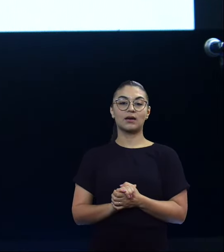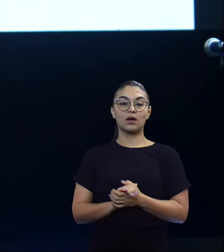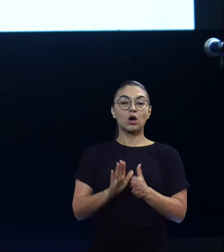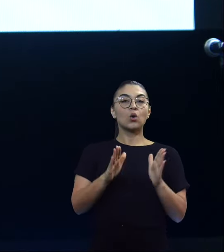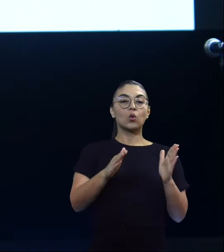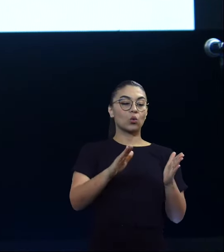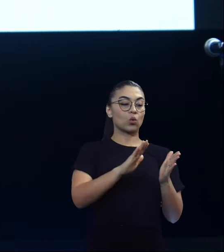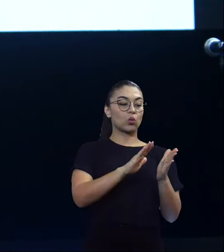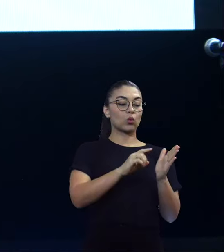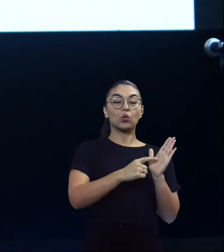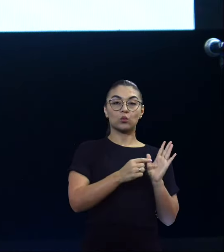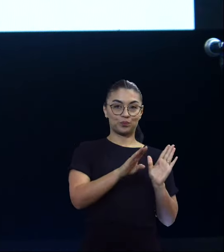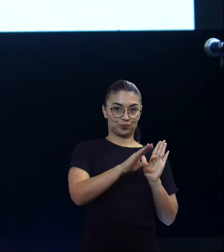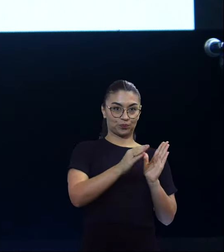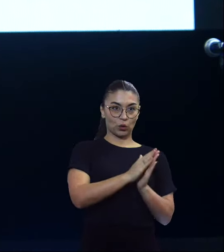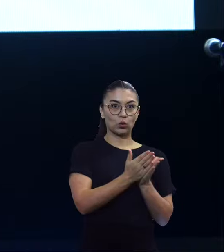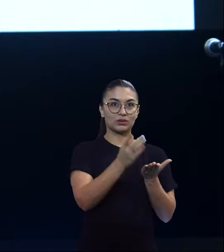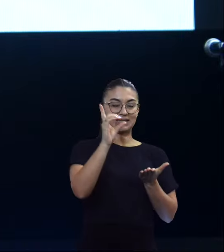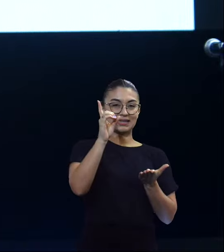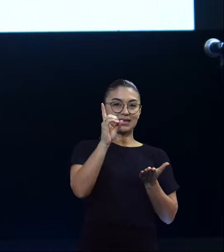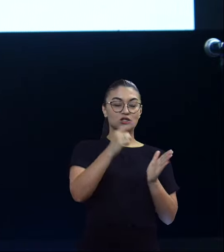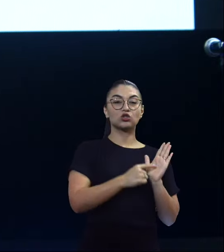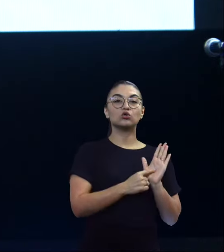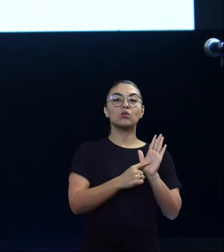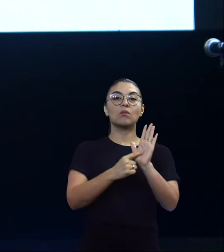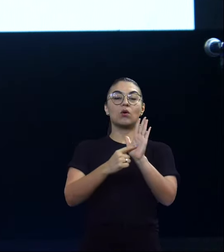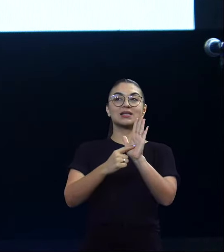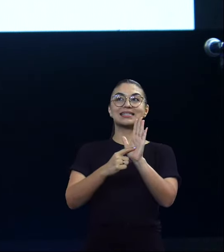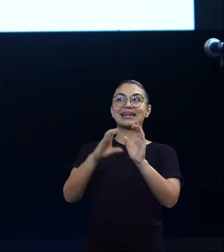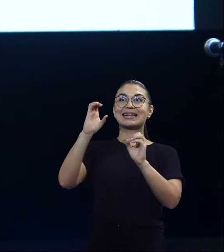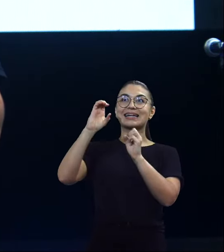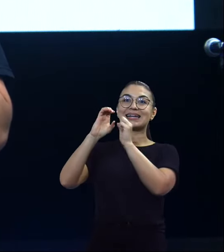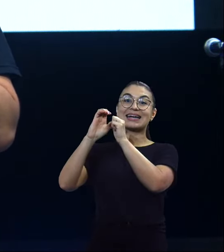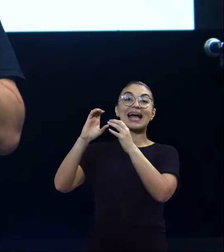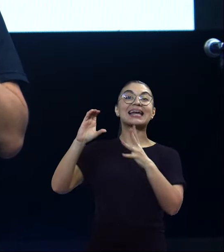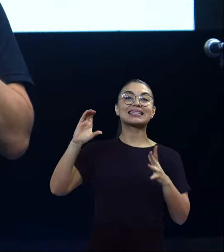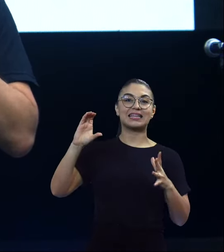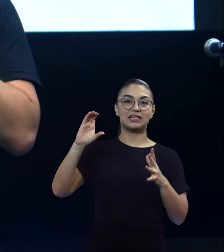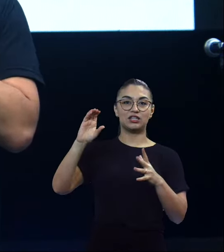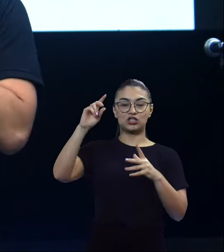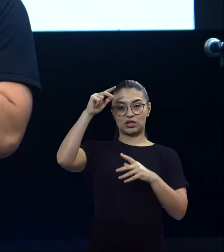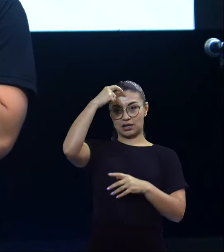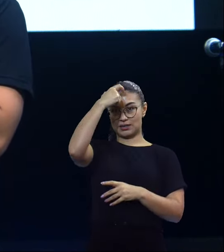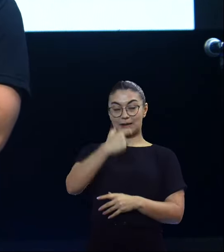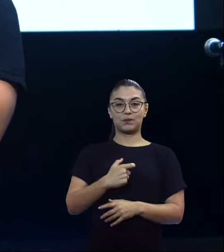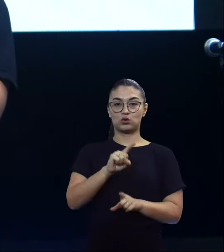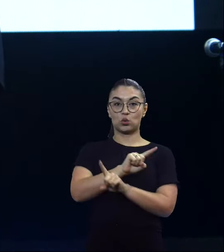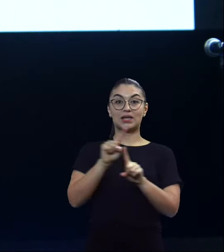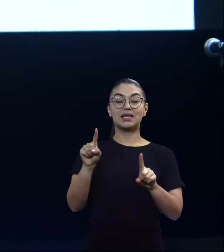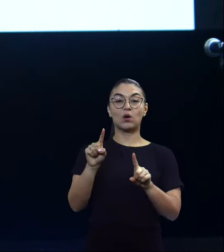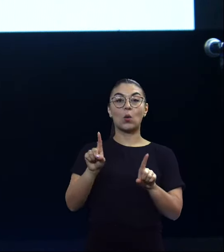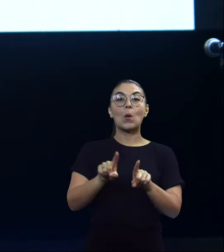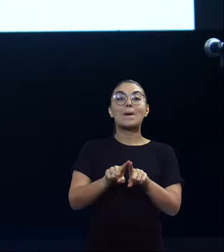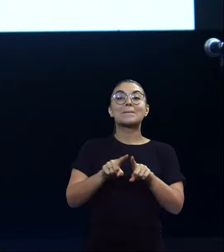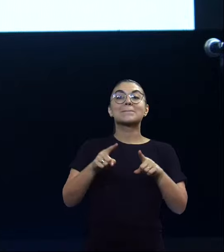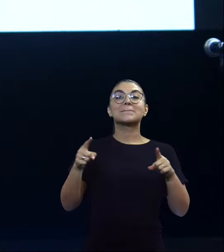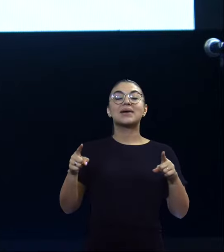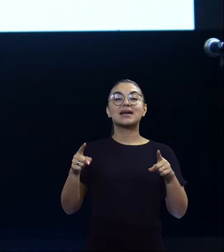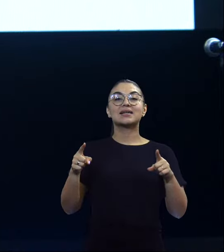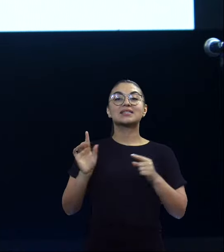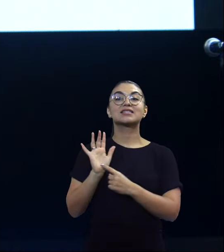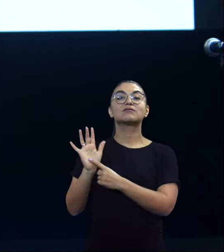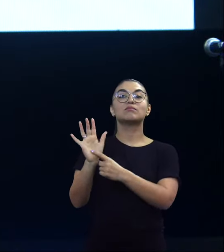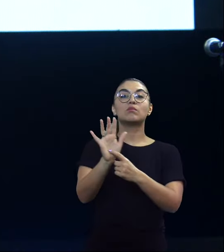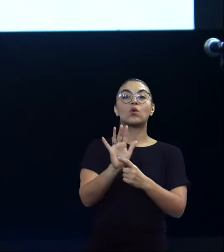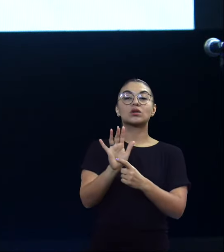coisa. Tem a ver com fé. A diferença para você enxergar um copo mais cheio ou mais vazio não tem a ver com a quantidade